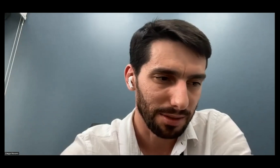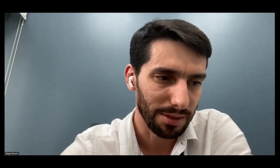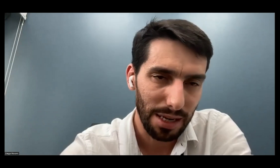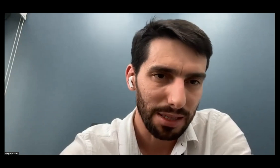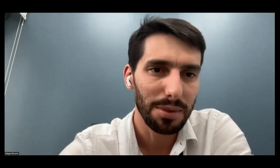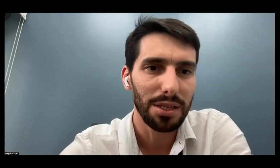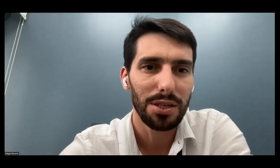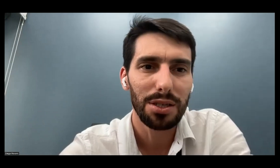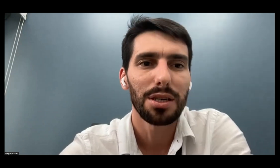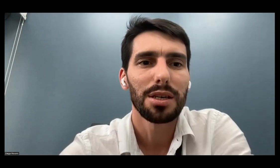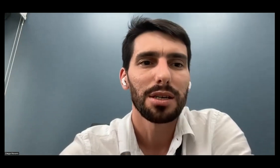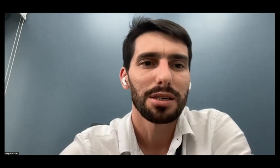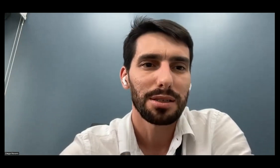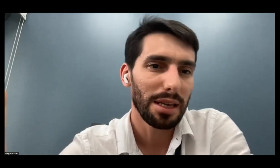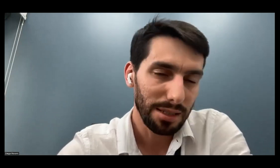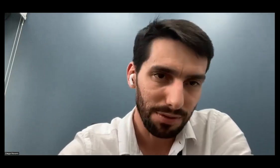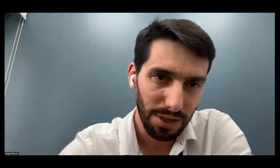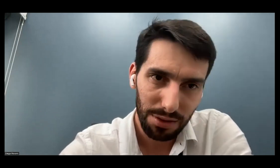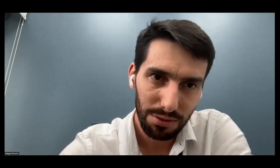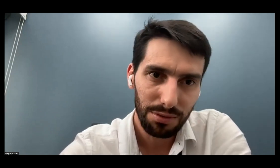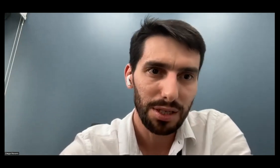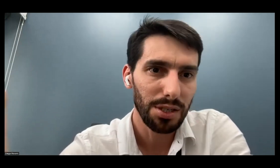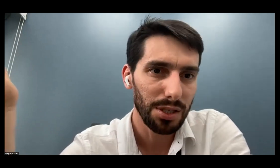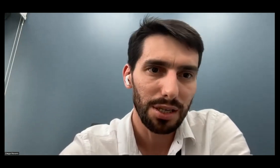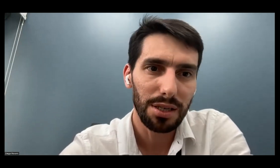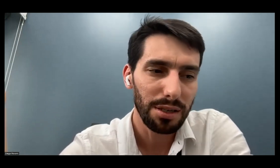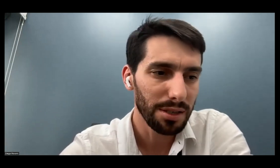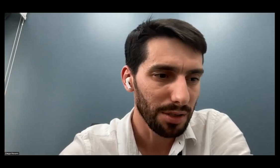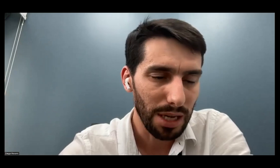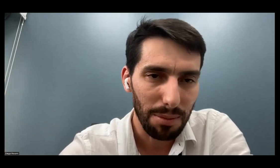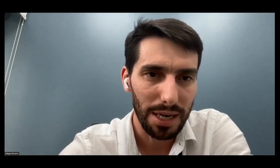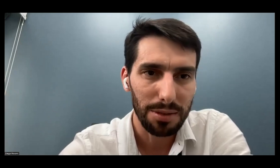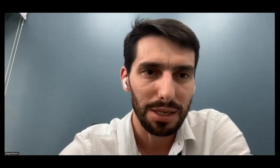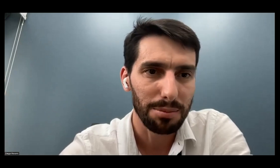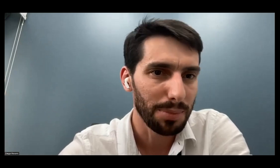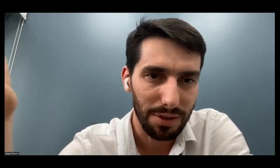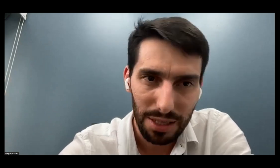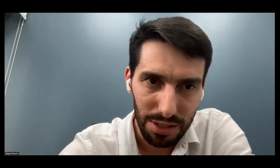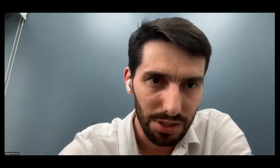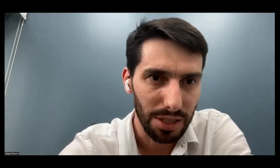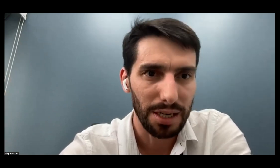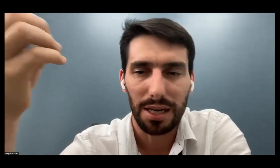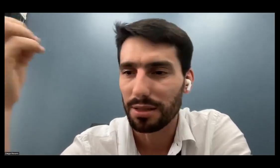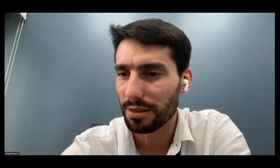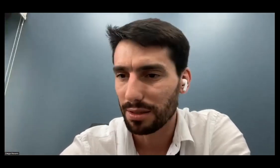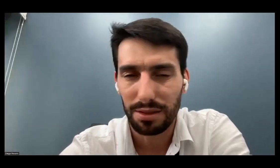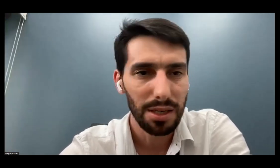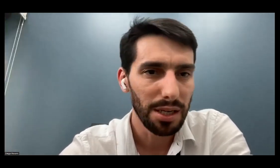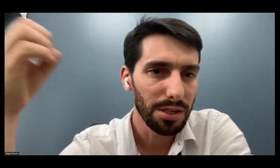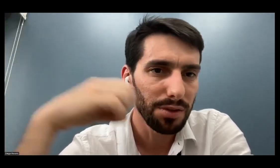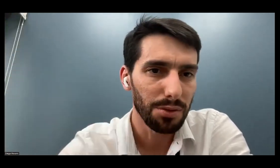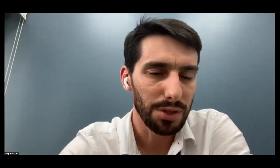mas certamente tem que ser feito e a gente tem que olhar mais para a prevalência de